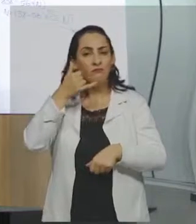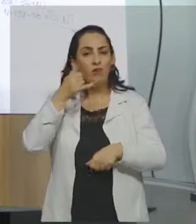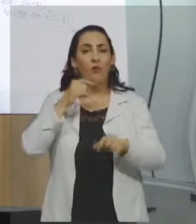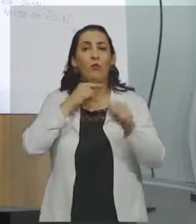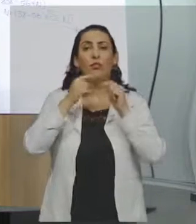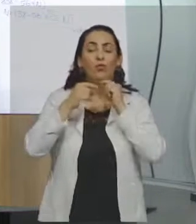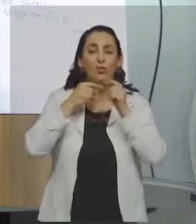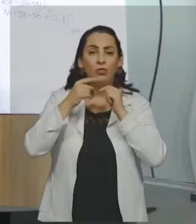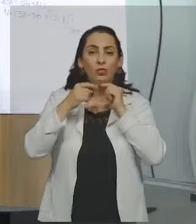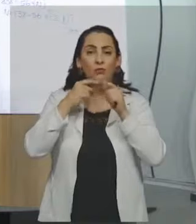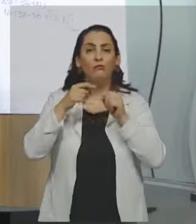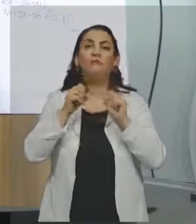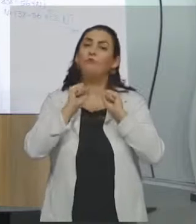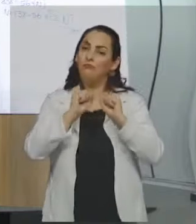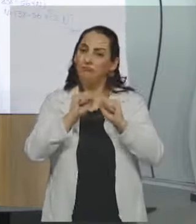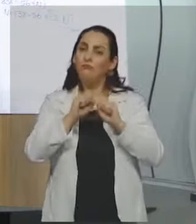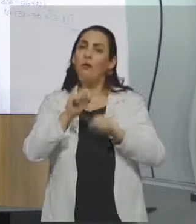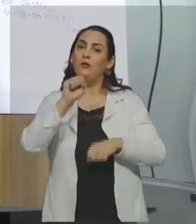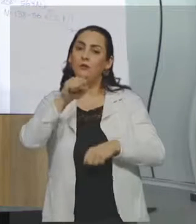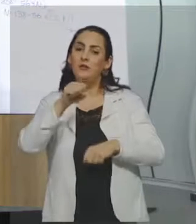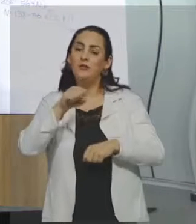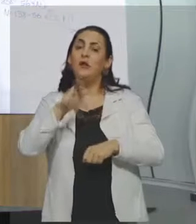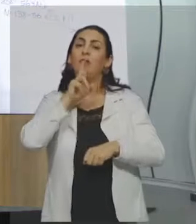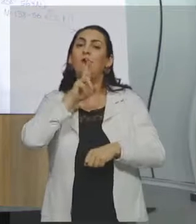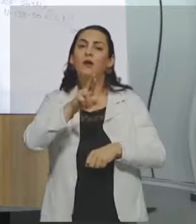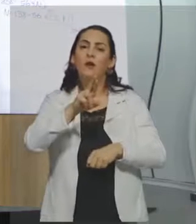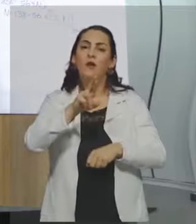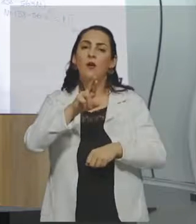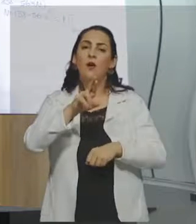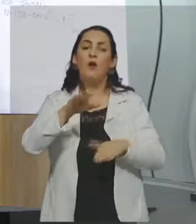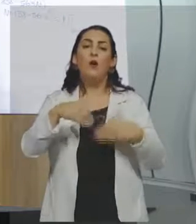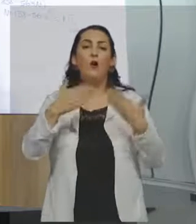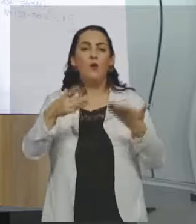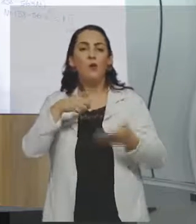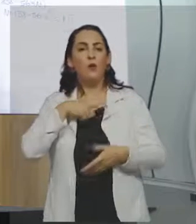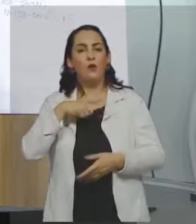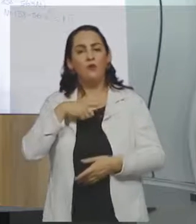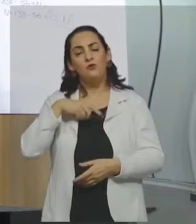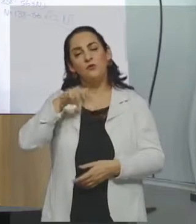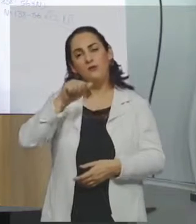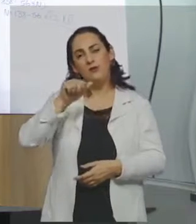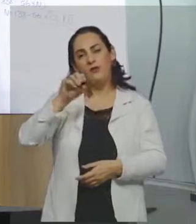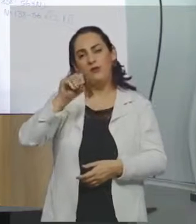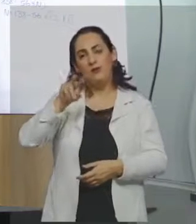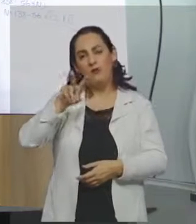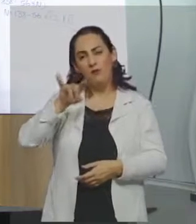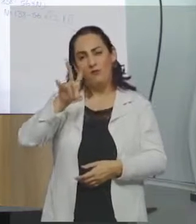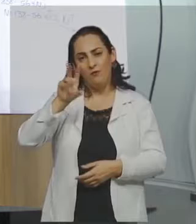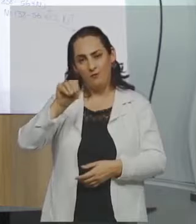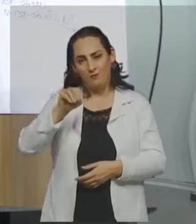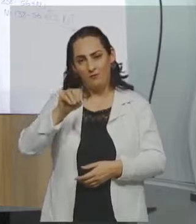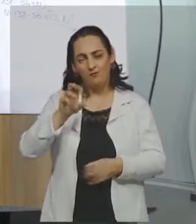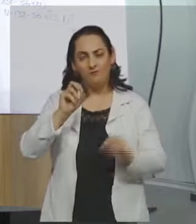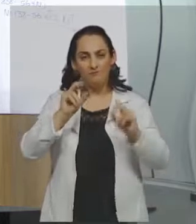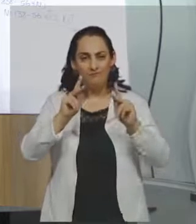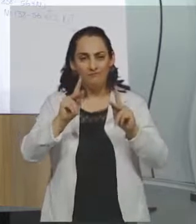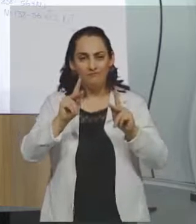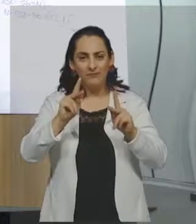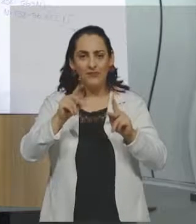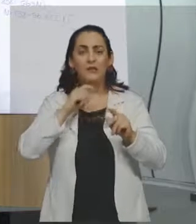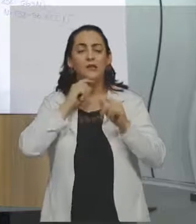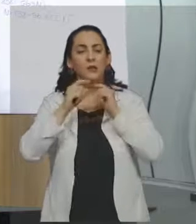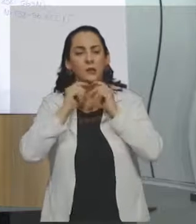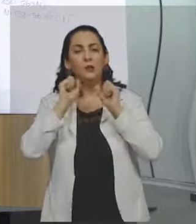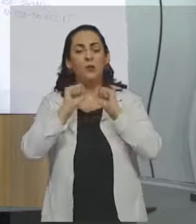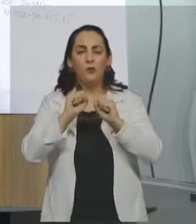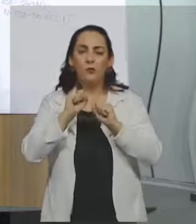ao vivo, ok? No Tira Dúvidas, não se esqueçam. Então, se ficou alguma dúvida com relação a todo o conteúdo, não deixe de enviar a sua dúvida nos